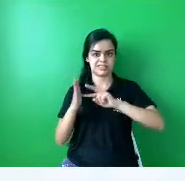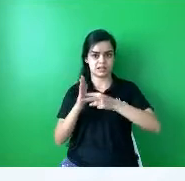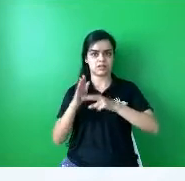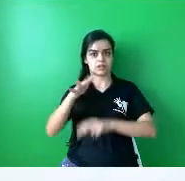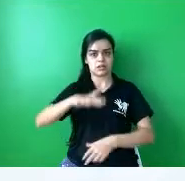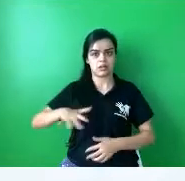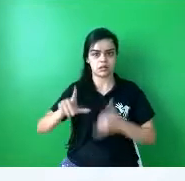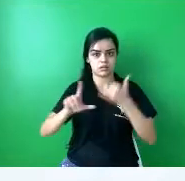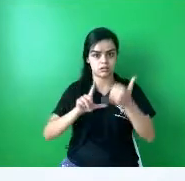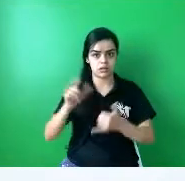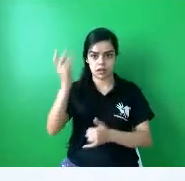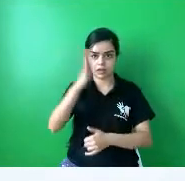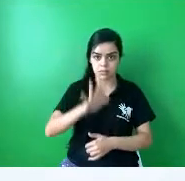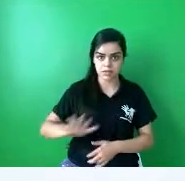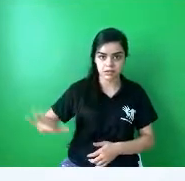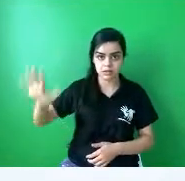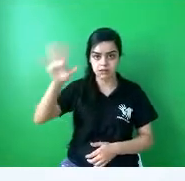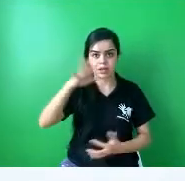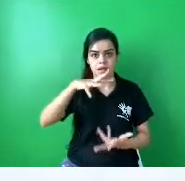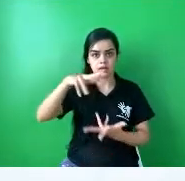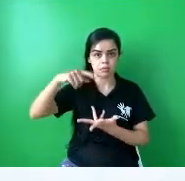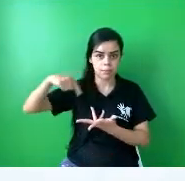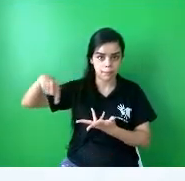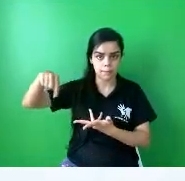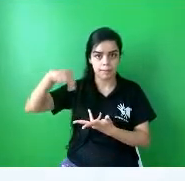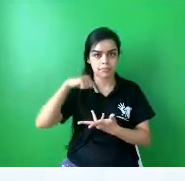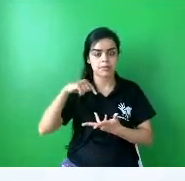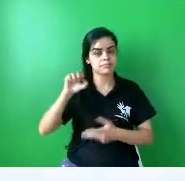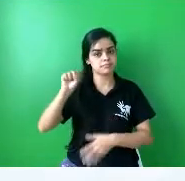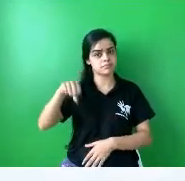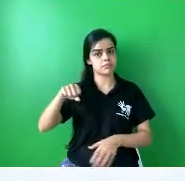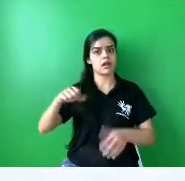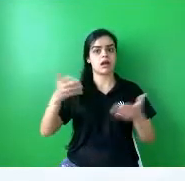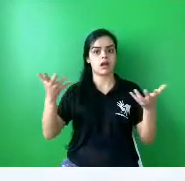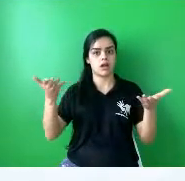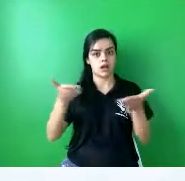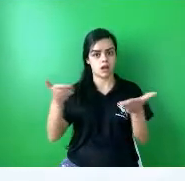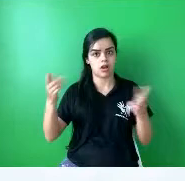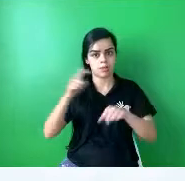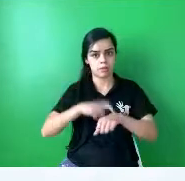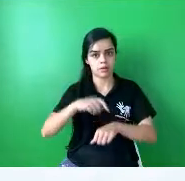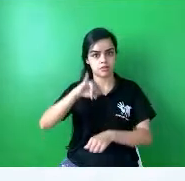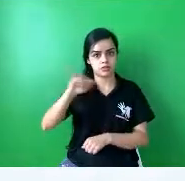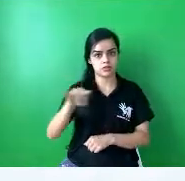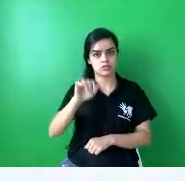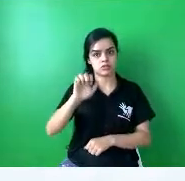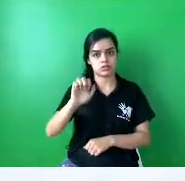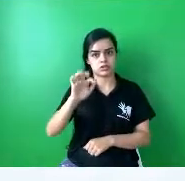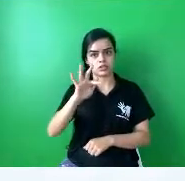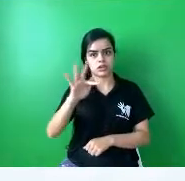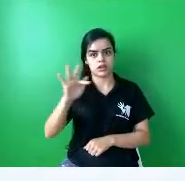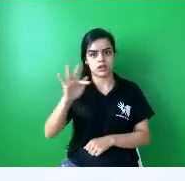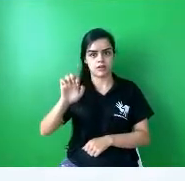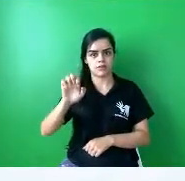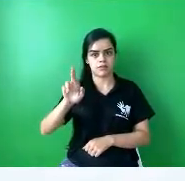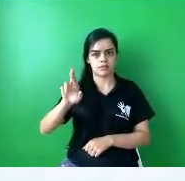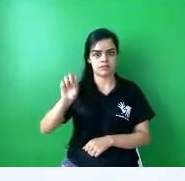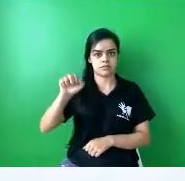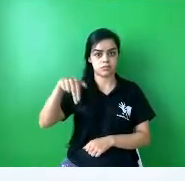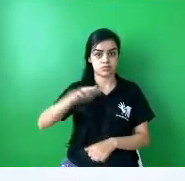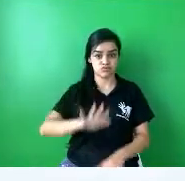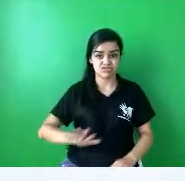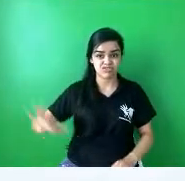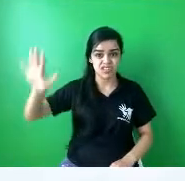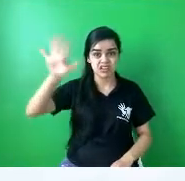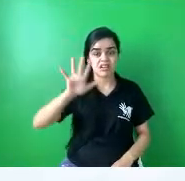lazer. É no Brasil inteiro, é no mundo inteiro, como já foi dito aqui. Eu queria agora que o Jonas falasse assim uma geral, né, uma geral